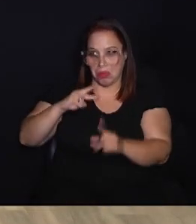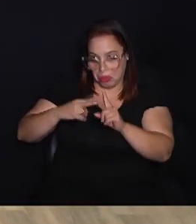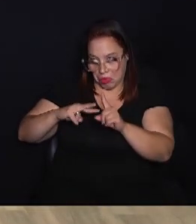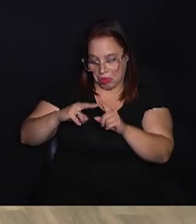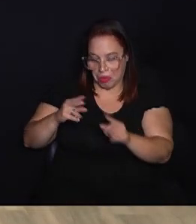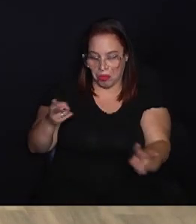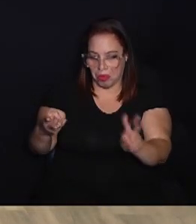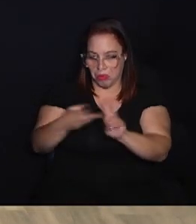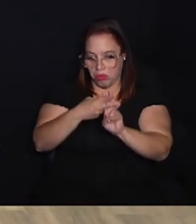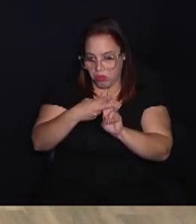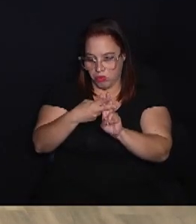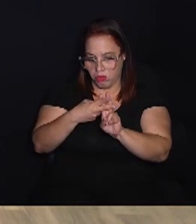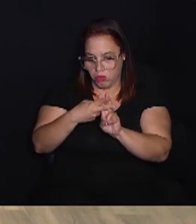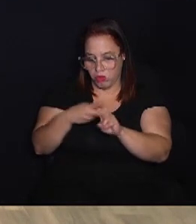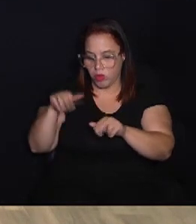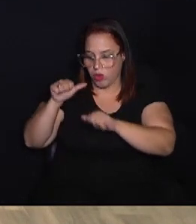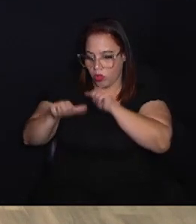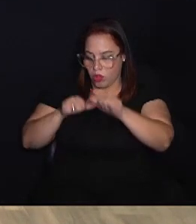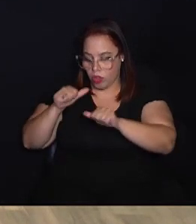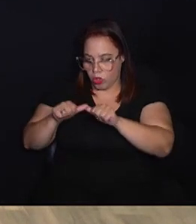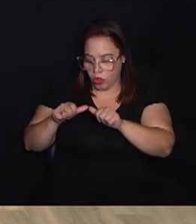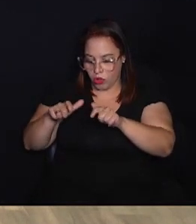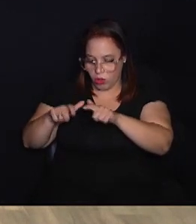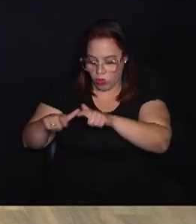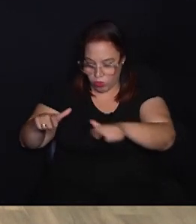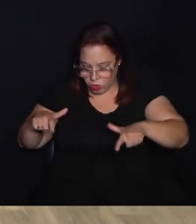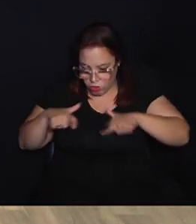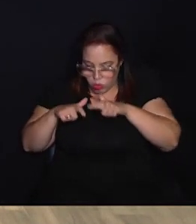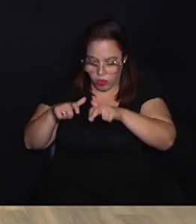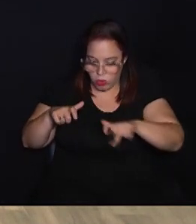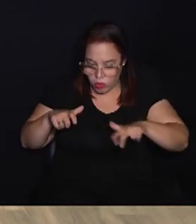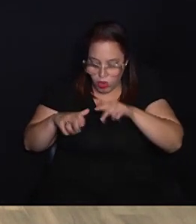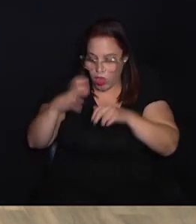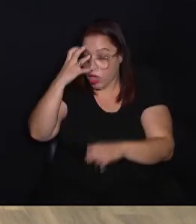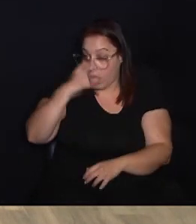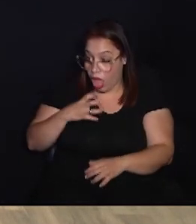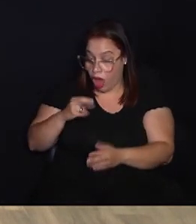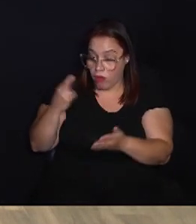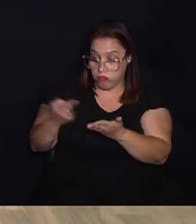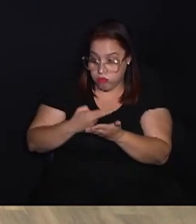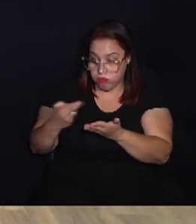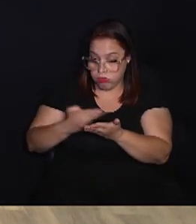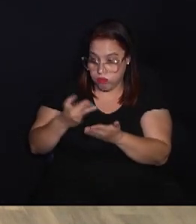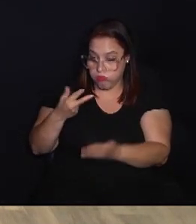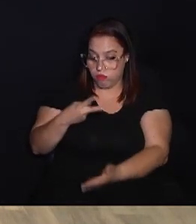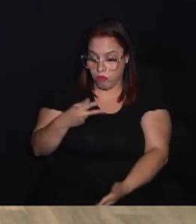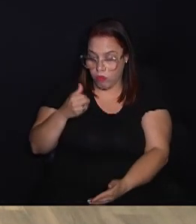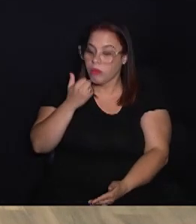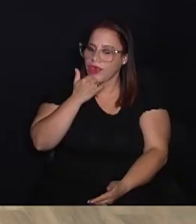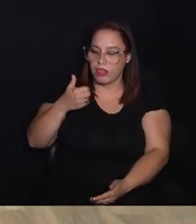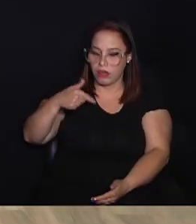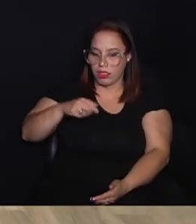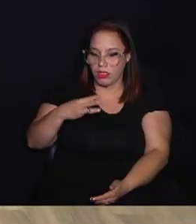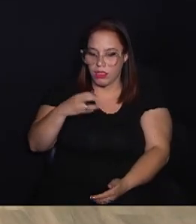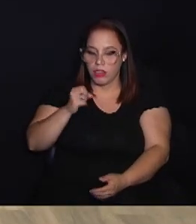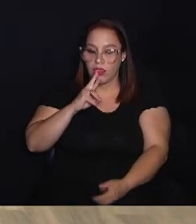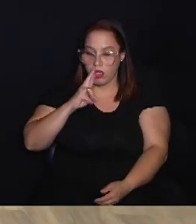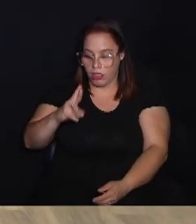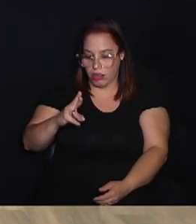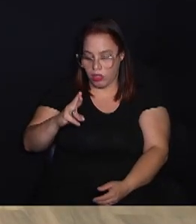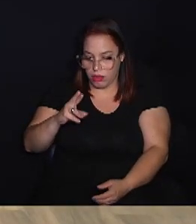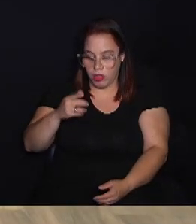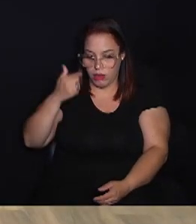assim, o aprimoramento da criação das redes sociais, internet, TV Câmara, isso